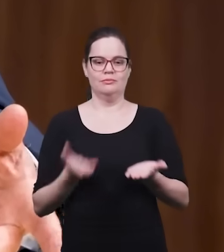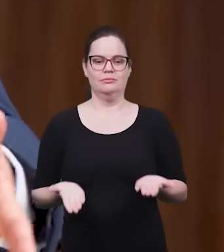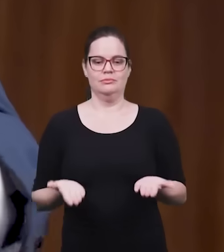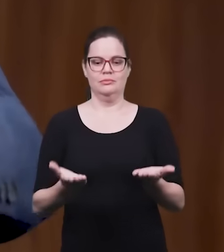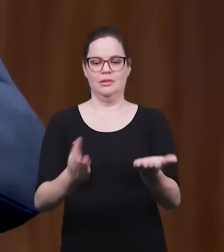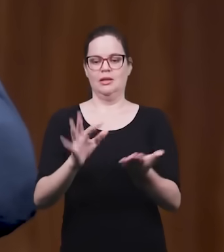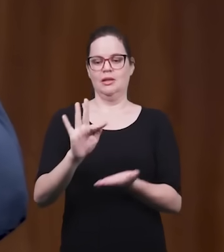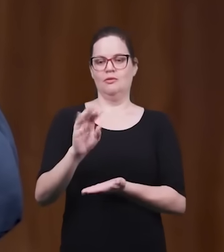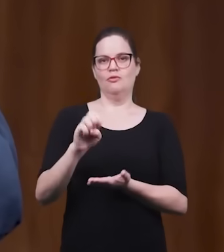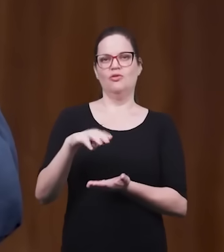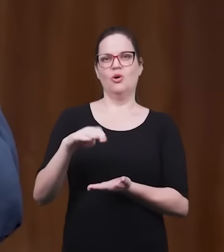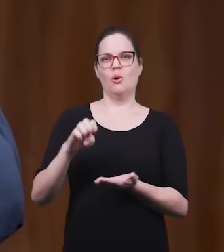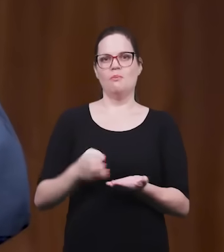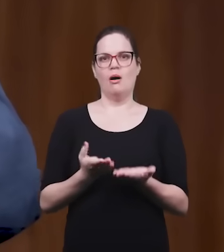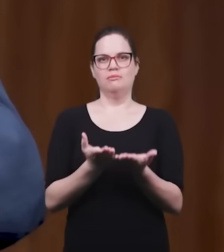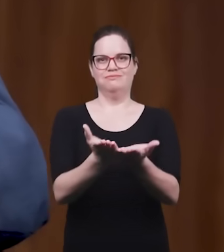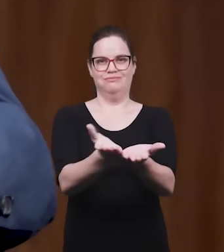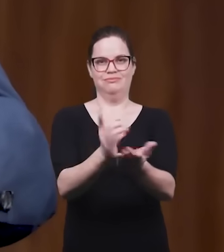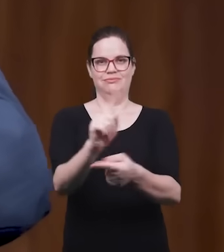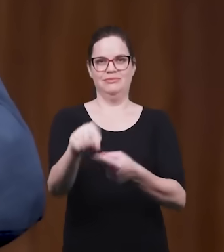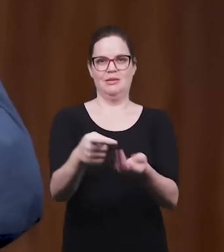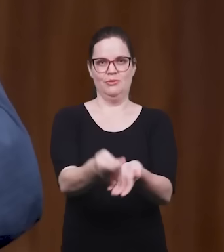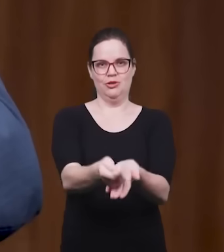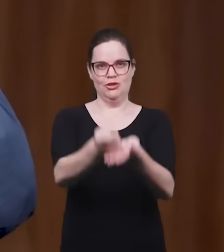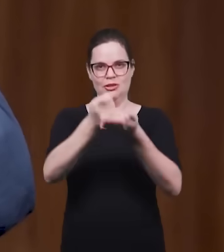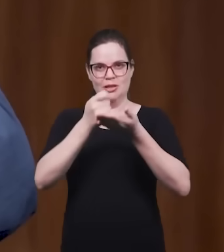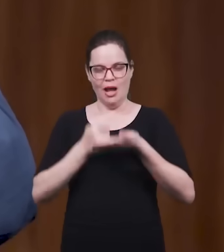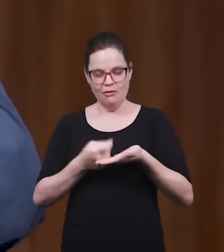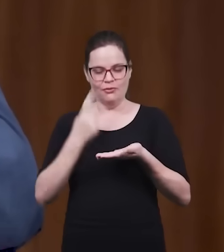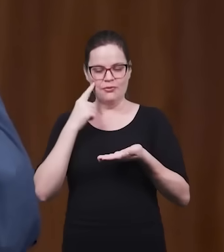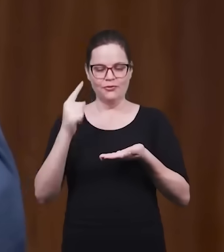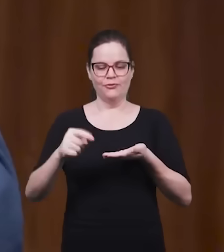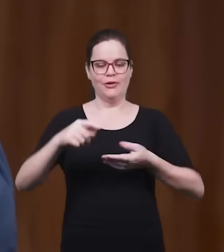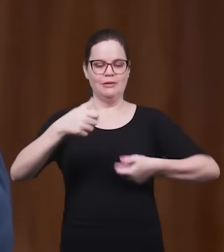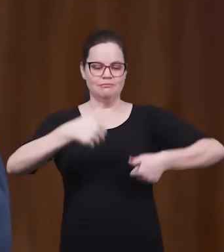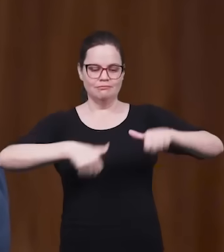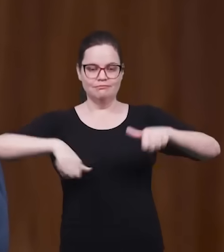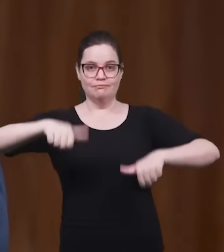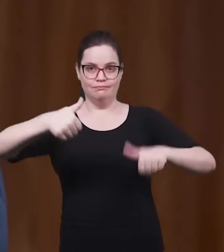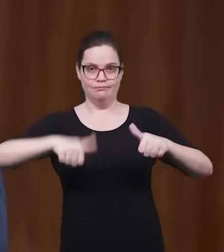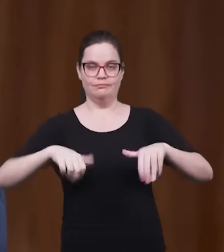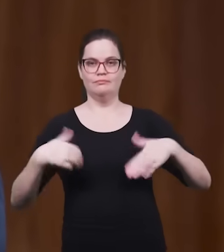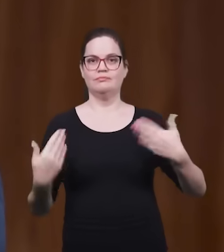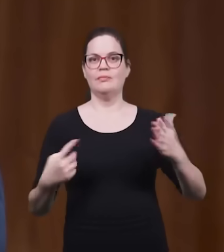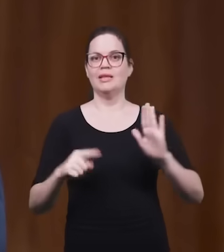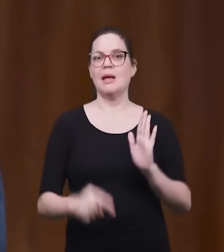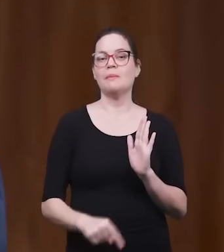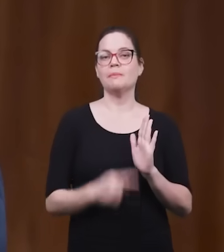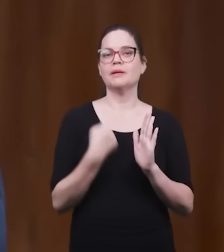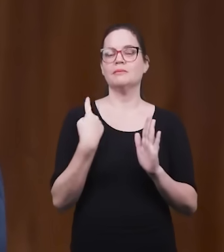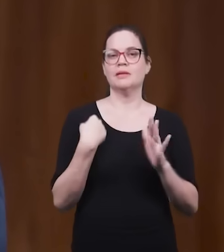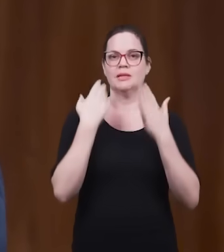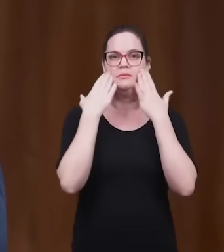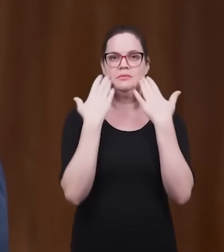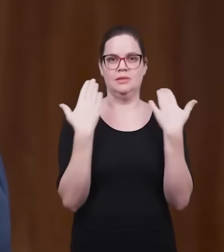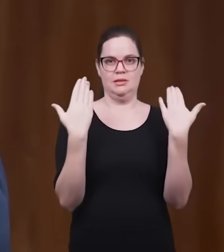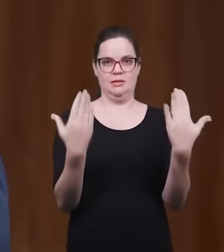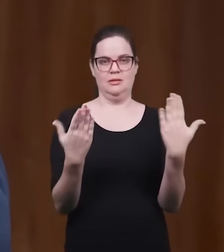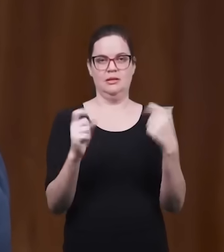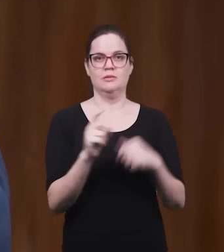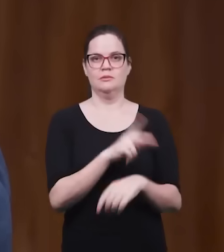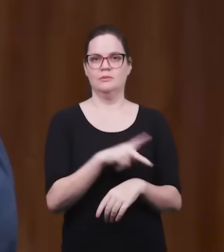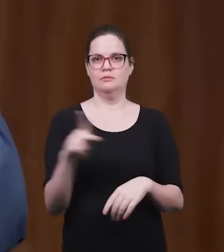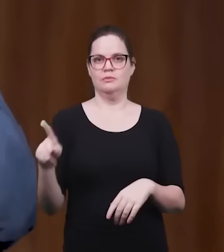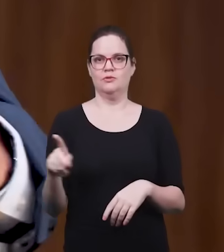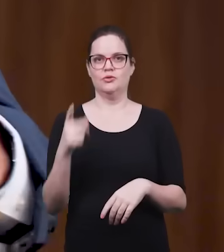tanque de formol, tirava e tal, passava da noite pro dia ali e tal. Mas a primeira apresentação que o